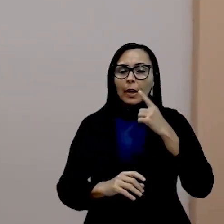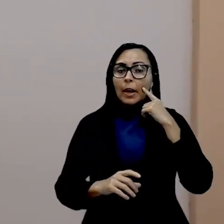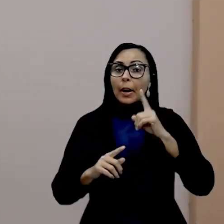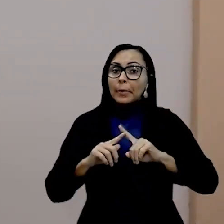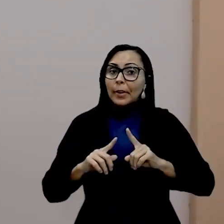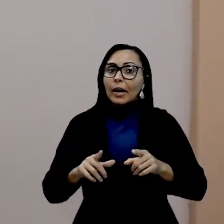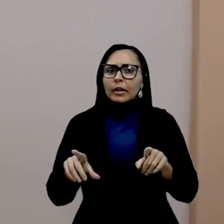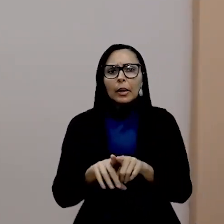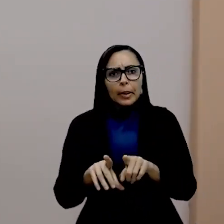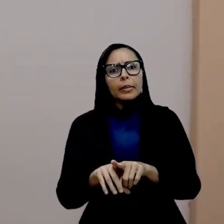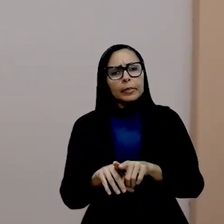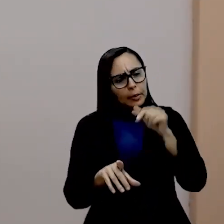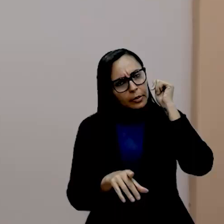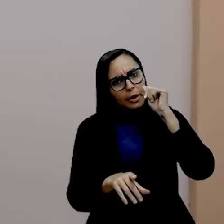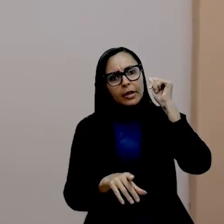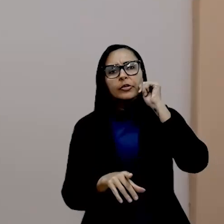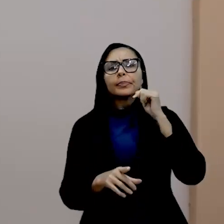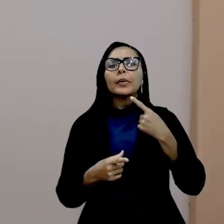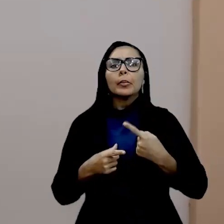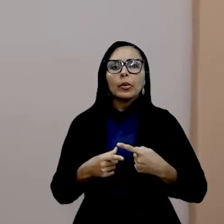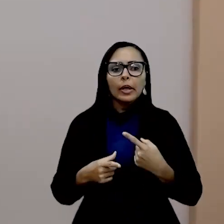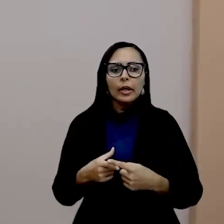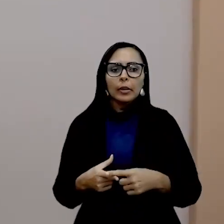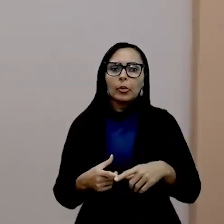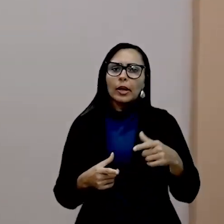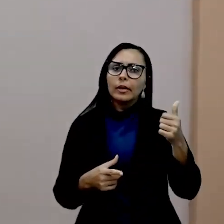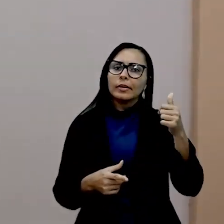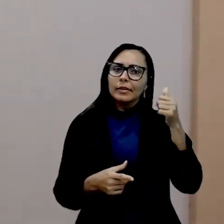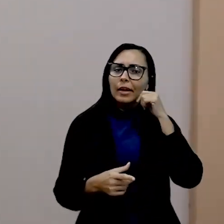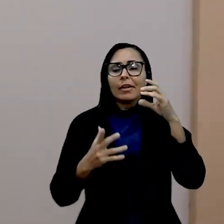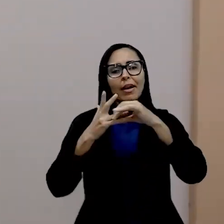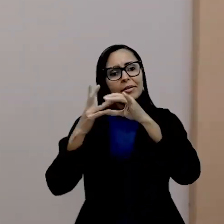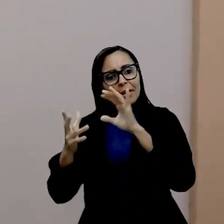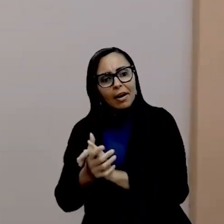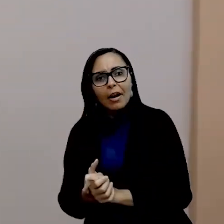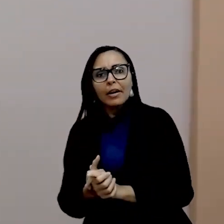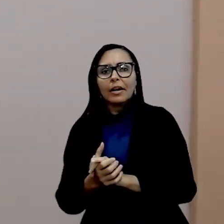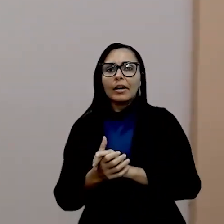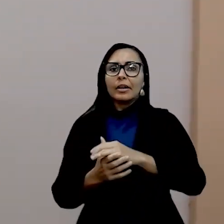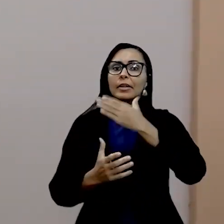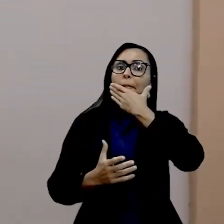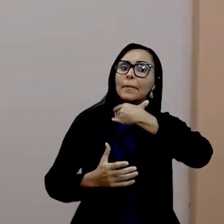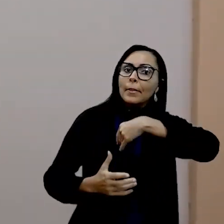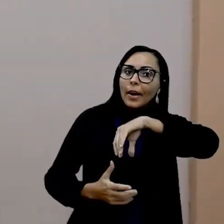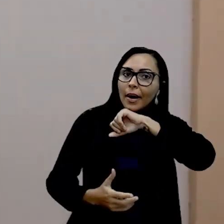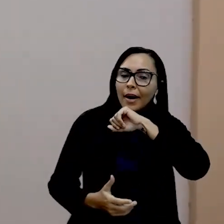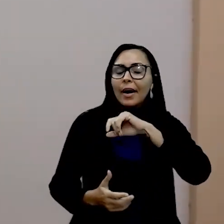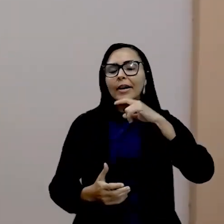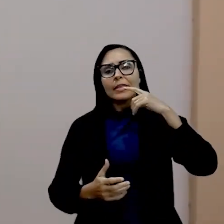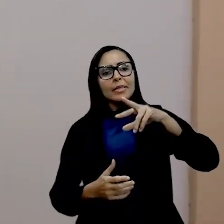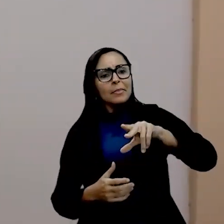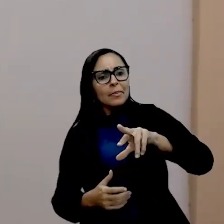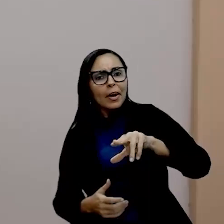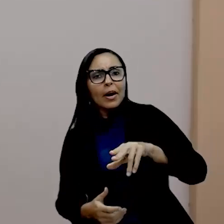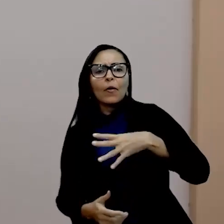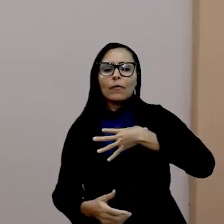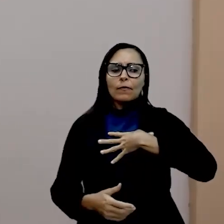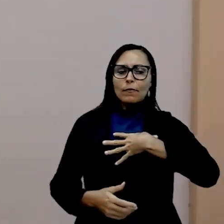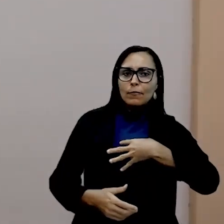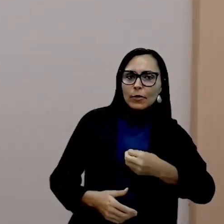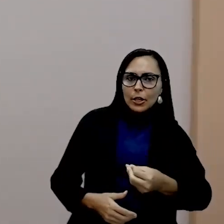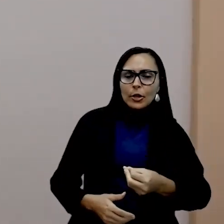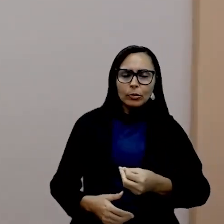também para as mulheres, porque as mulheres que têm companheiro, que têm pai, que têm irmão, que têm filho,